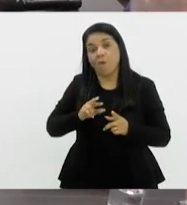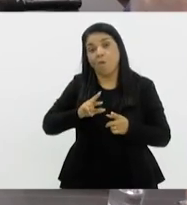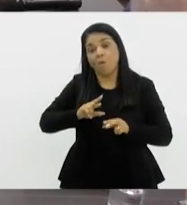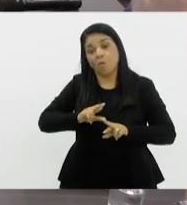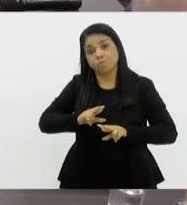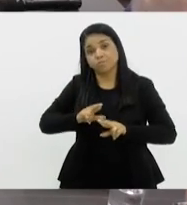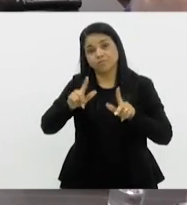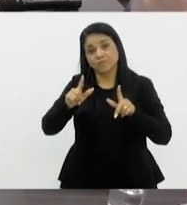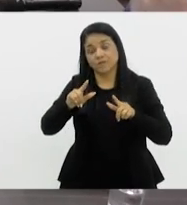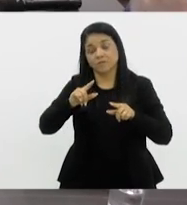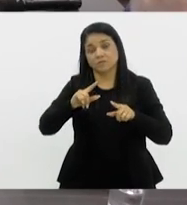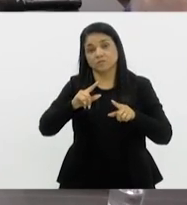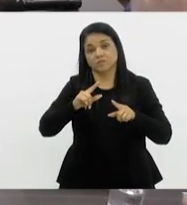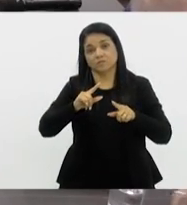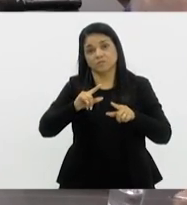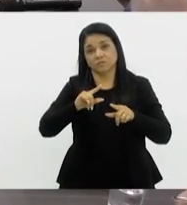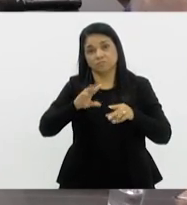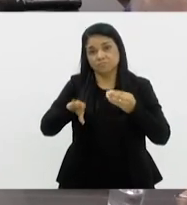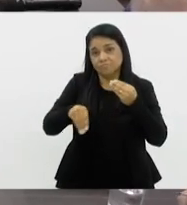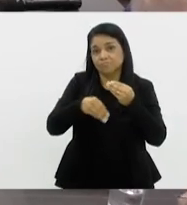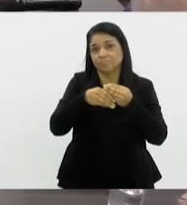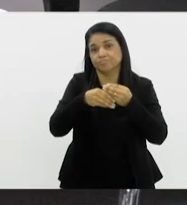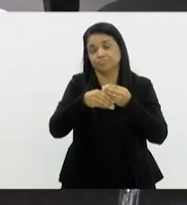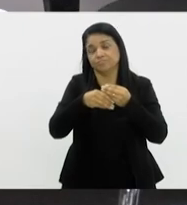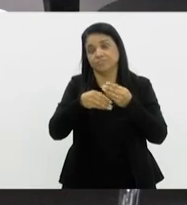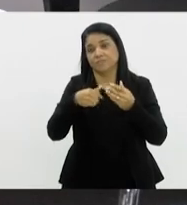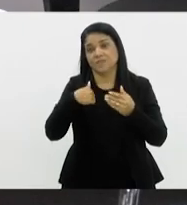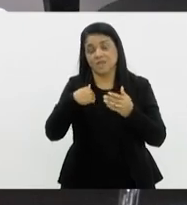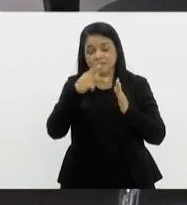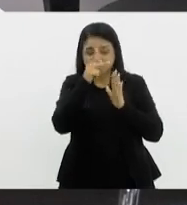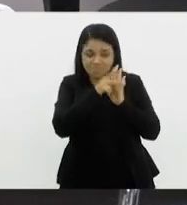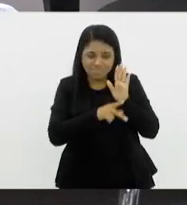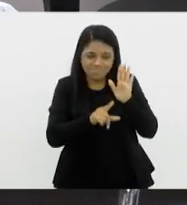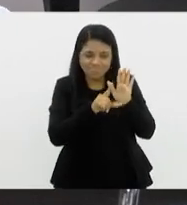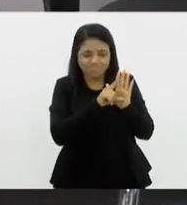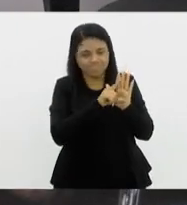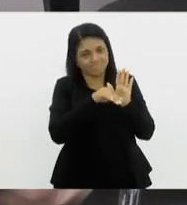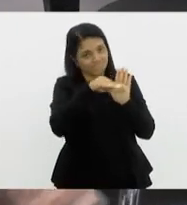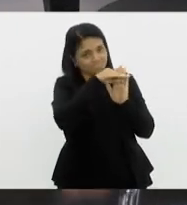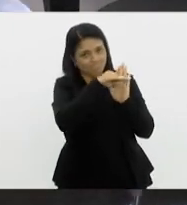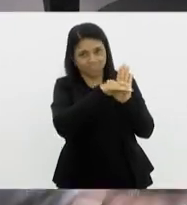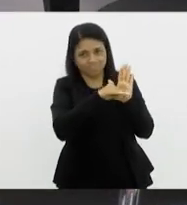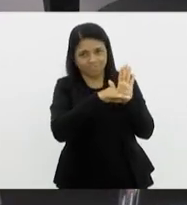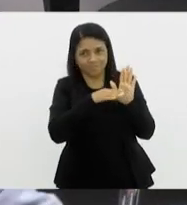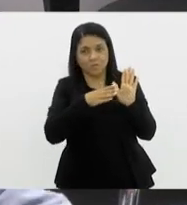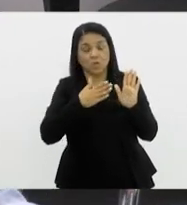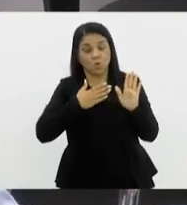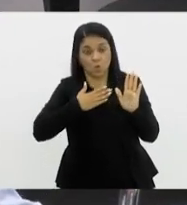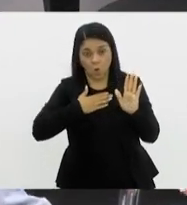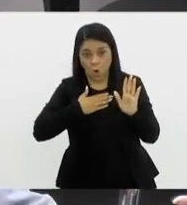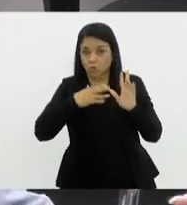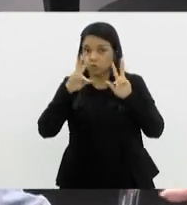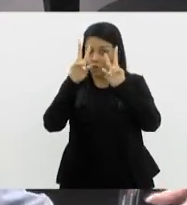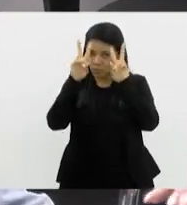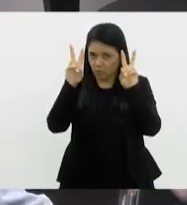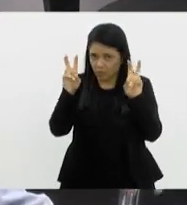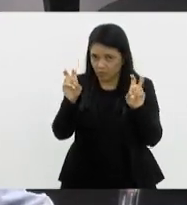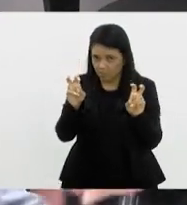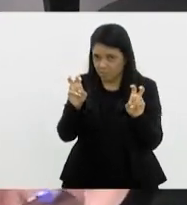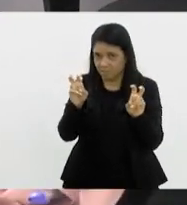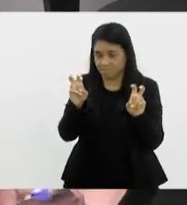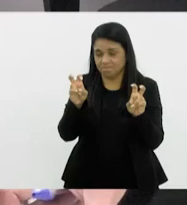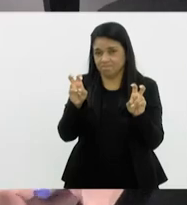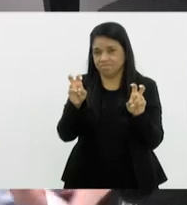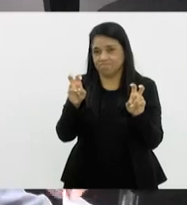Olha só, é que esse projeto, para mim, não estava em pauta. Eu gosto do tema. Eu sei disso. Eu gosto do